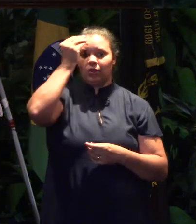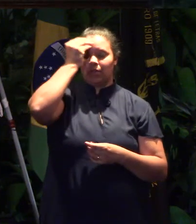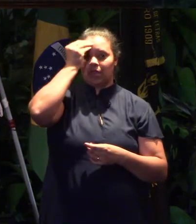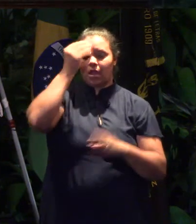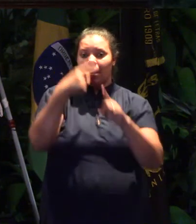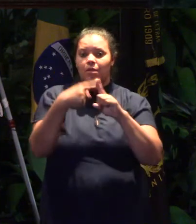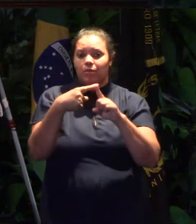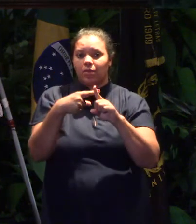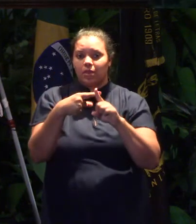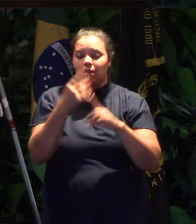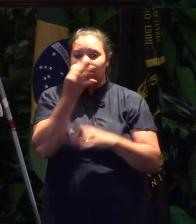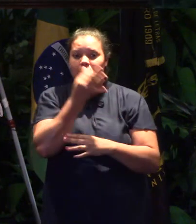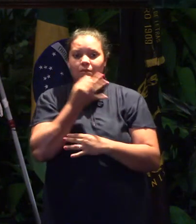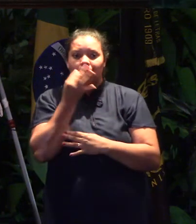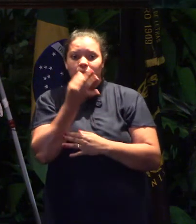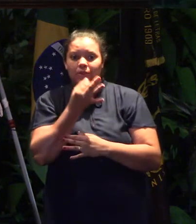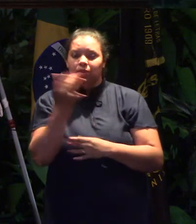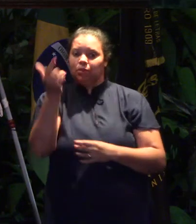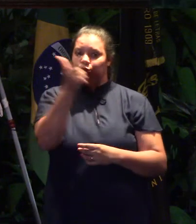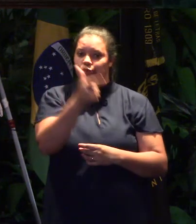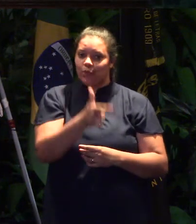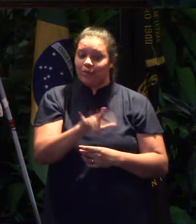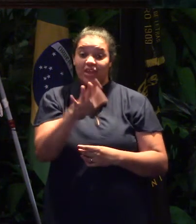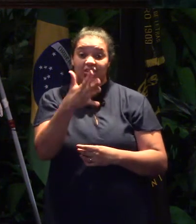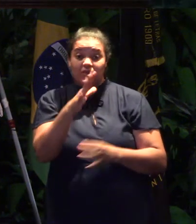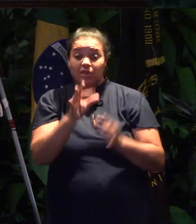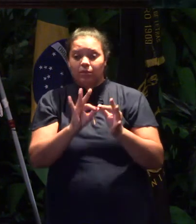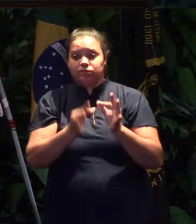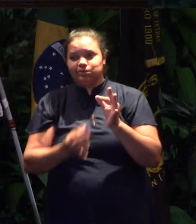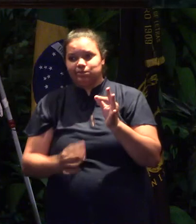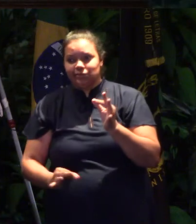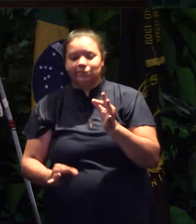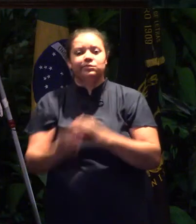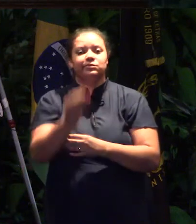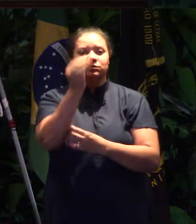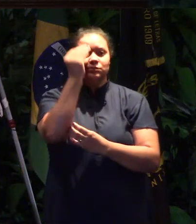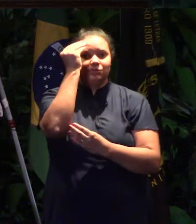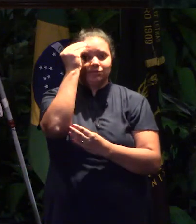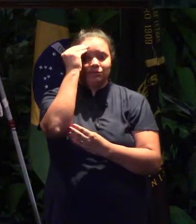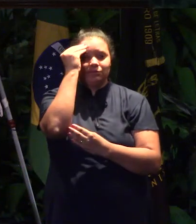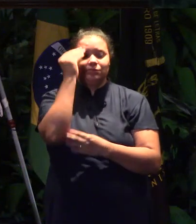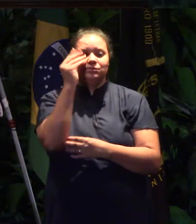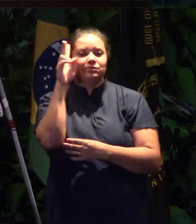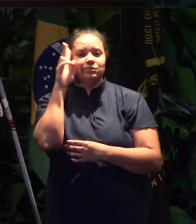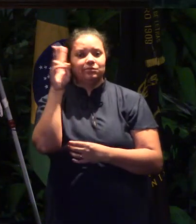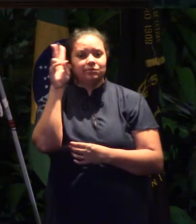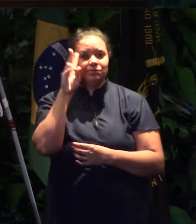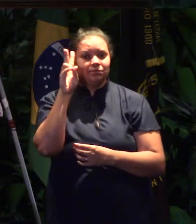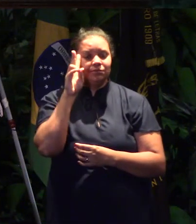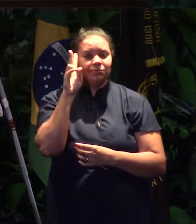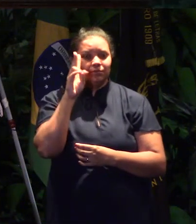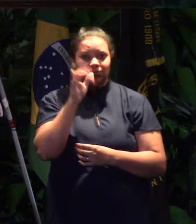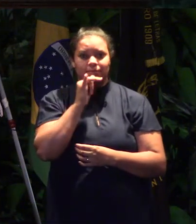ritmo daquela música, mesmo sendo uma música longa, com várias estrofes, a letra, a gente vai lembrando, né? É incrível, se você vai